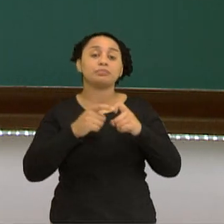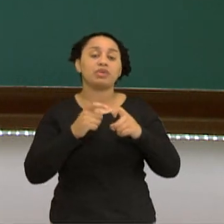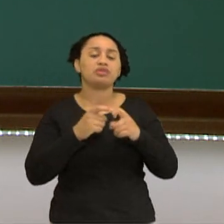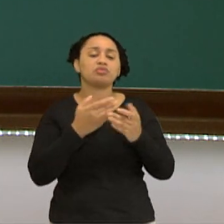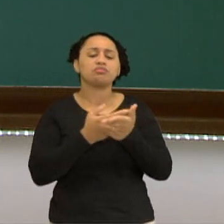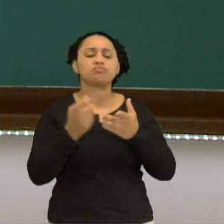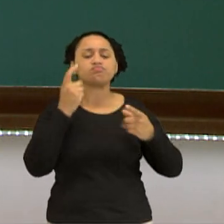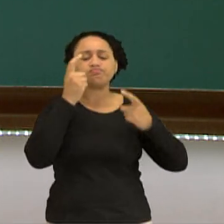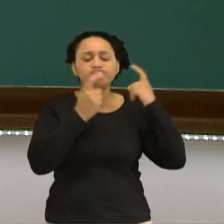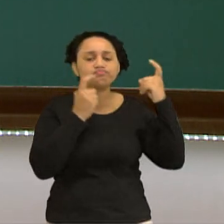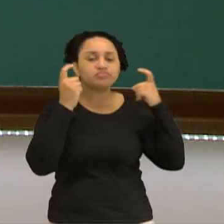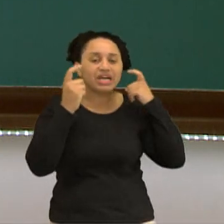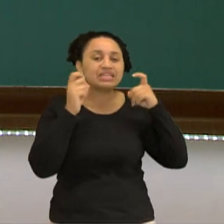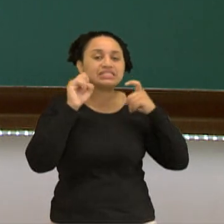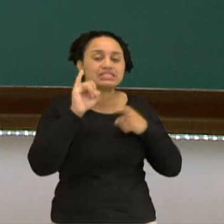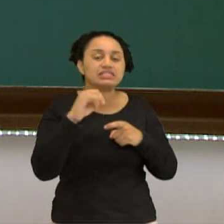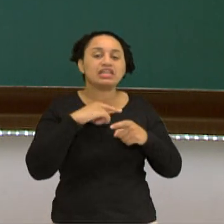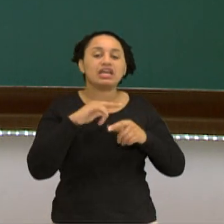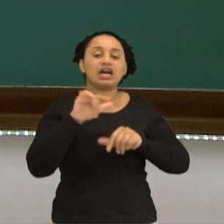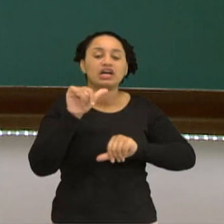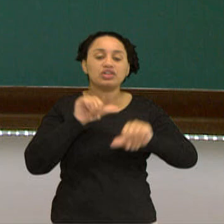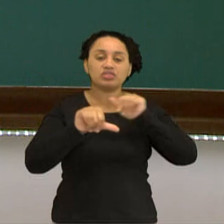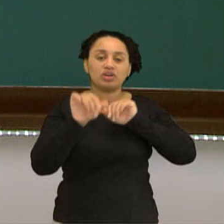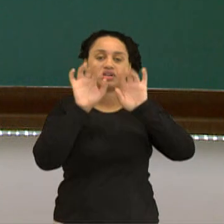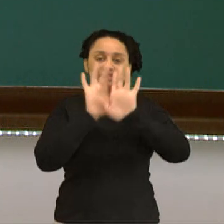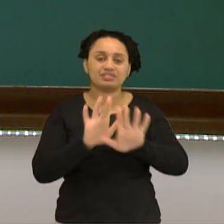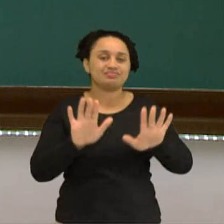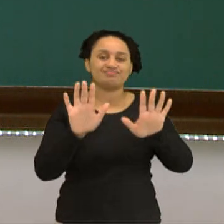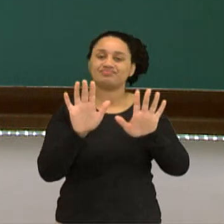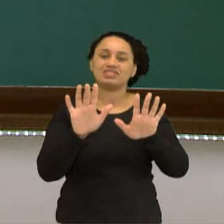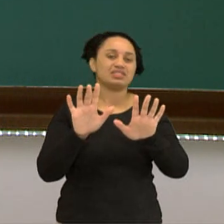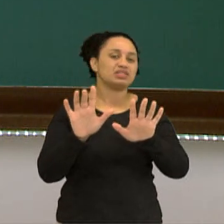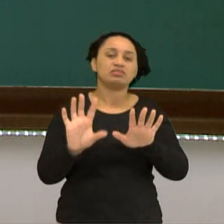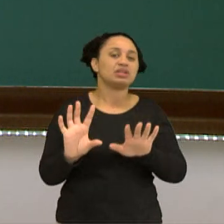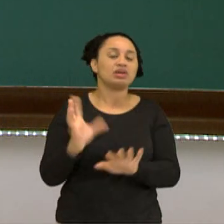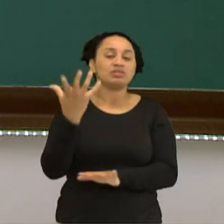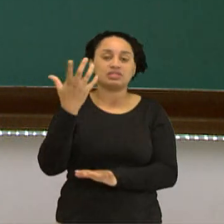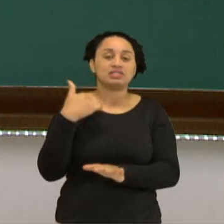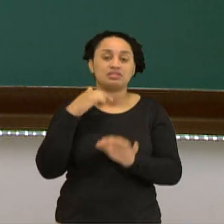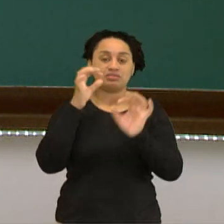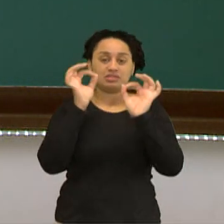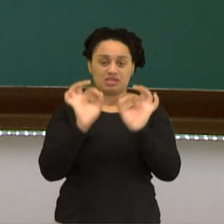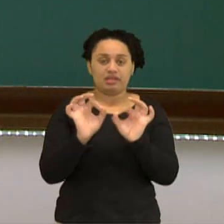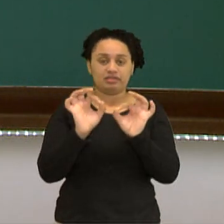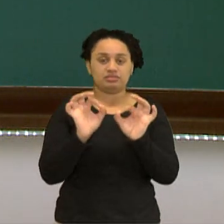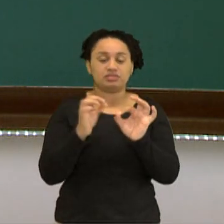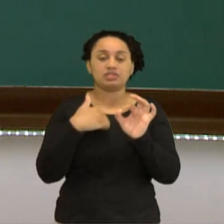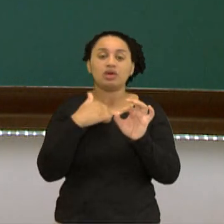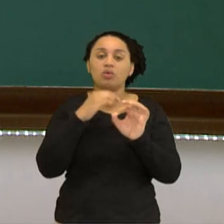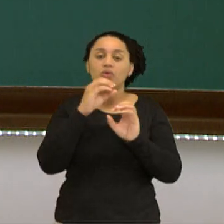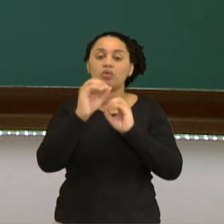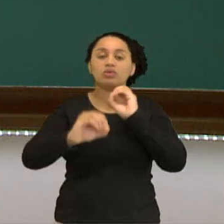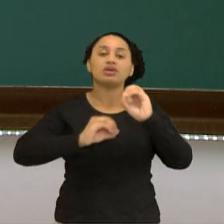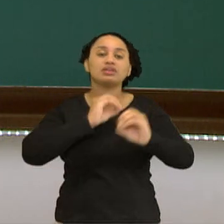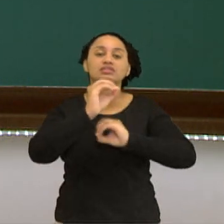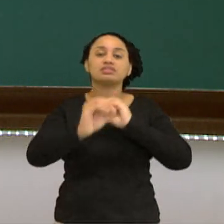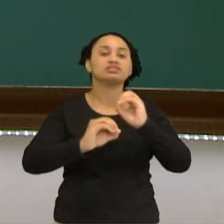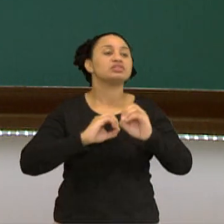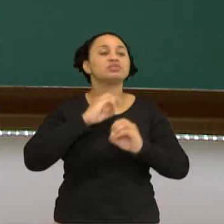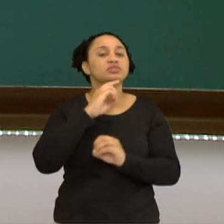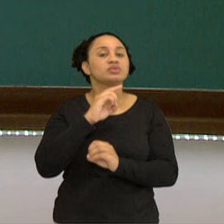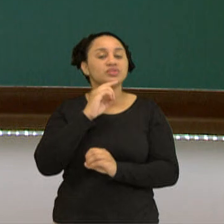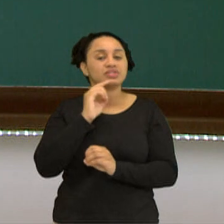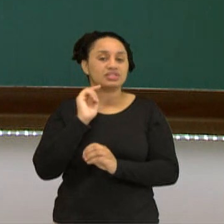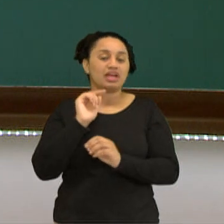preocupar quando a troca gasosa começa a sofrer problemas, ou seja, o oxigênio não consegue